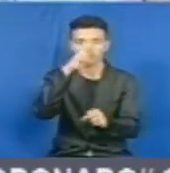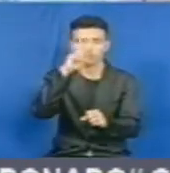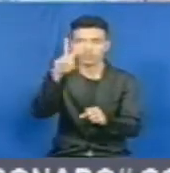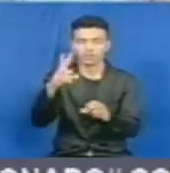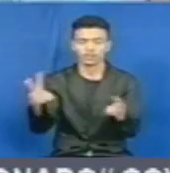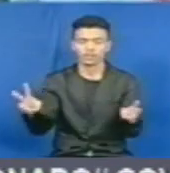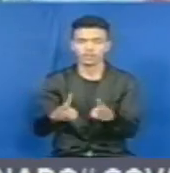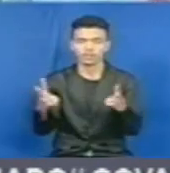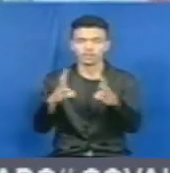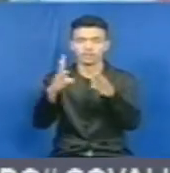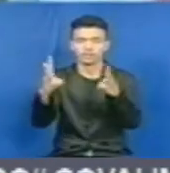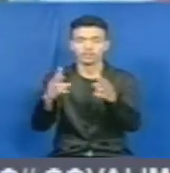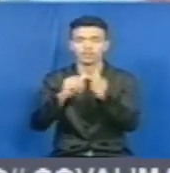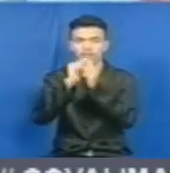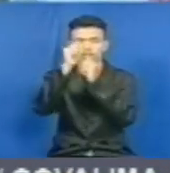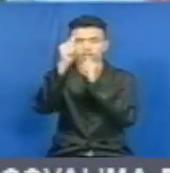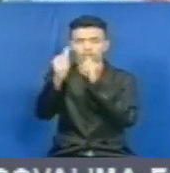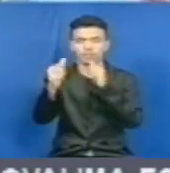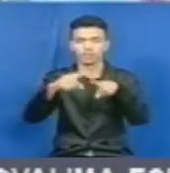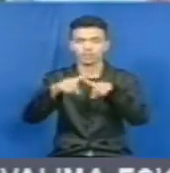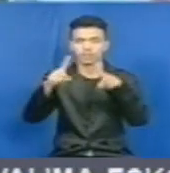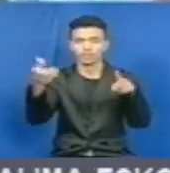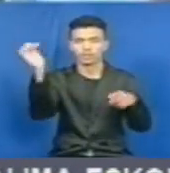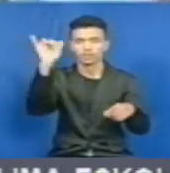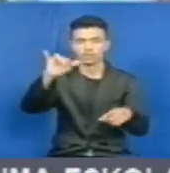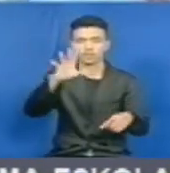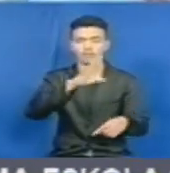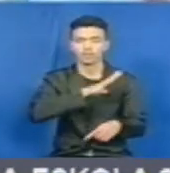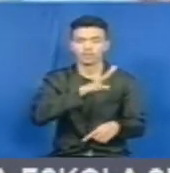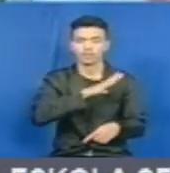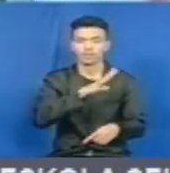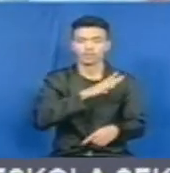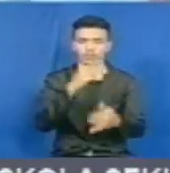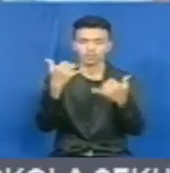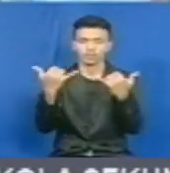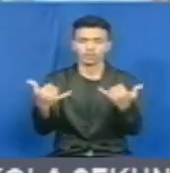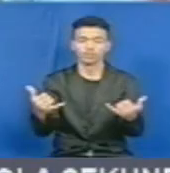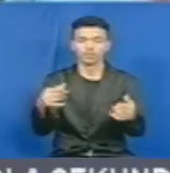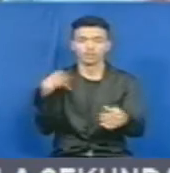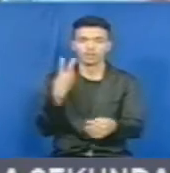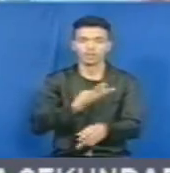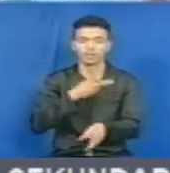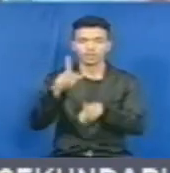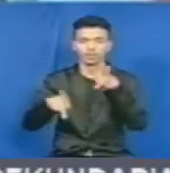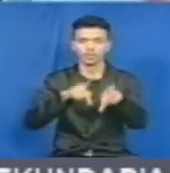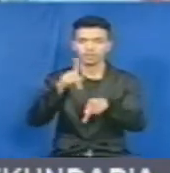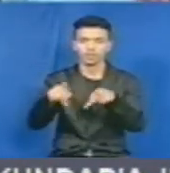estrada. Posta hato tona, mas be sira den hein to agora. Nebe ami comunidade pronto atu